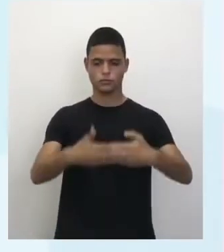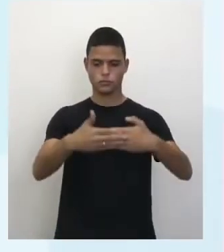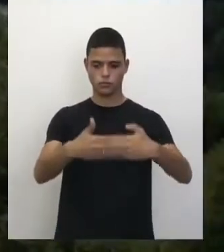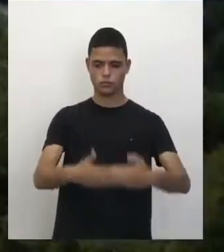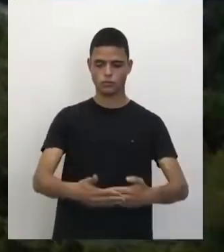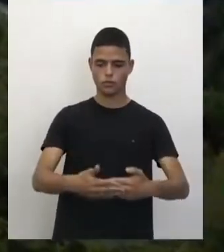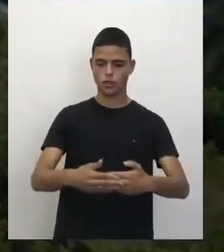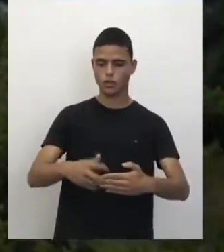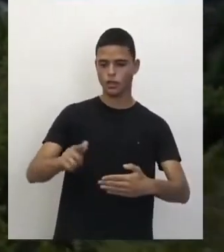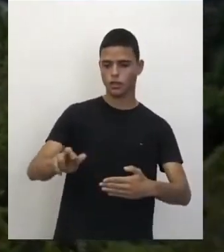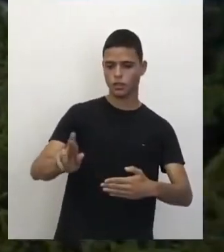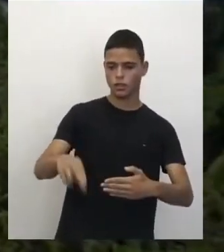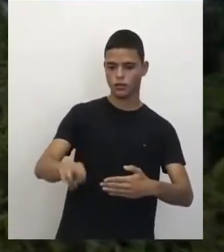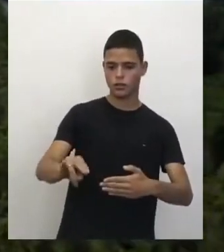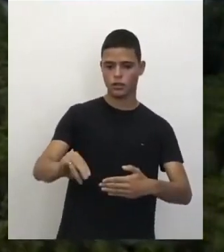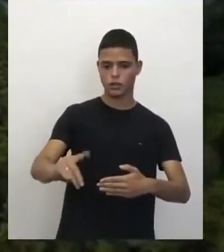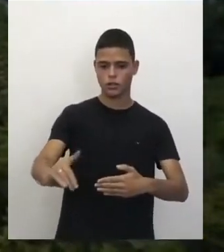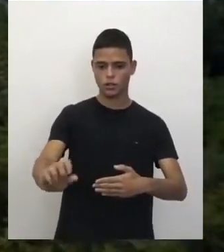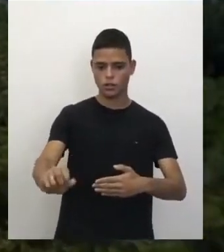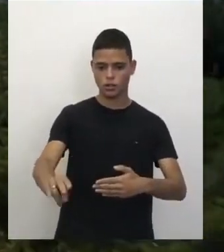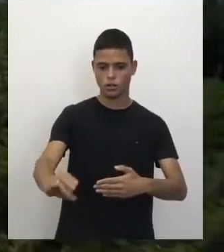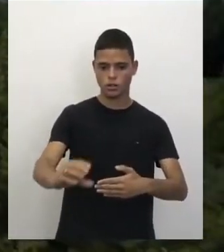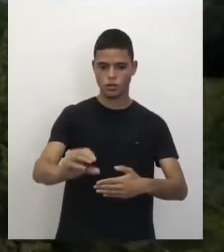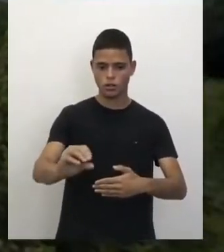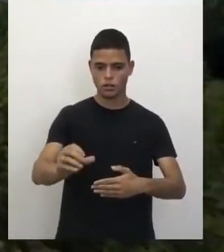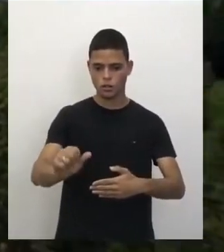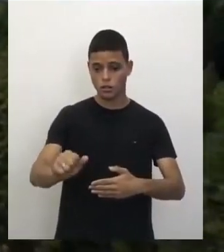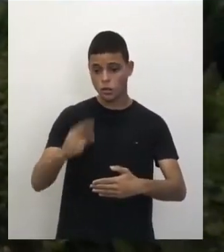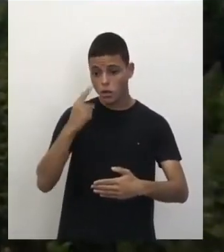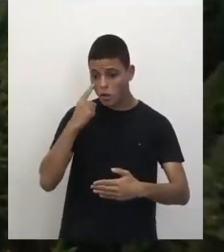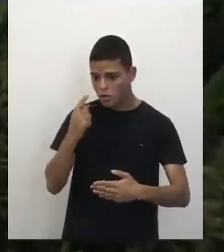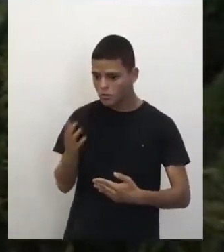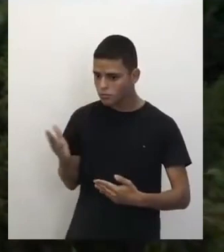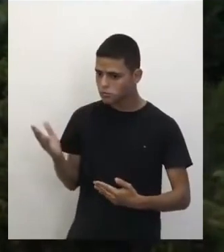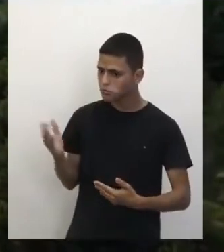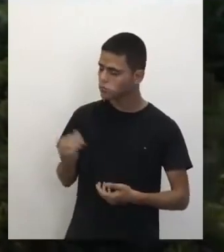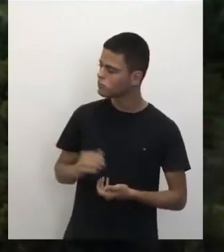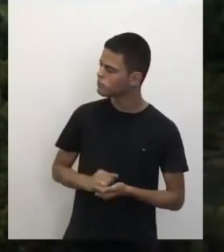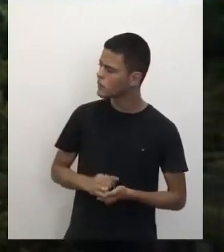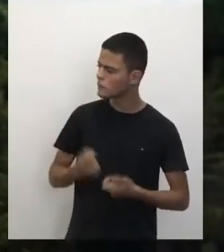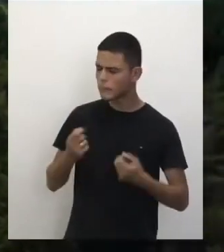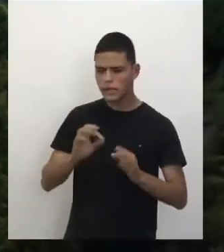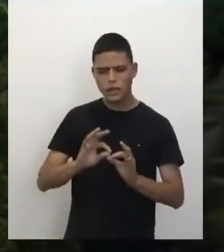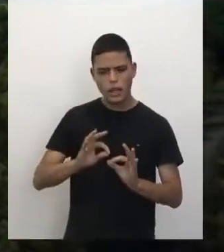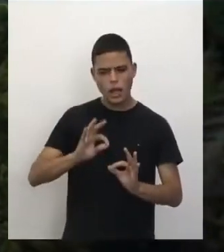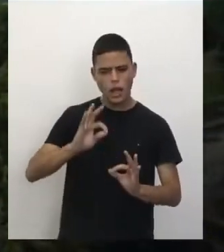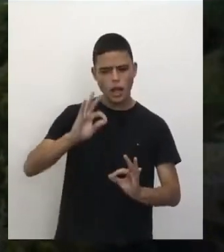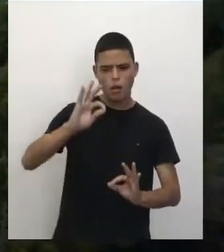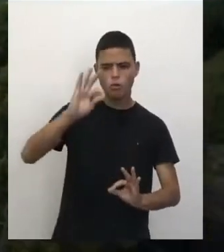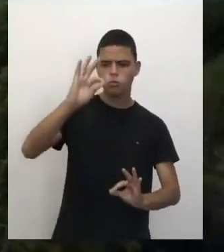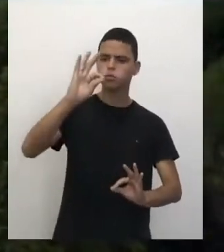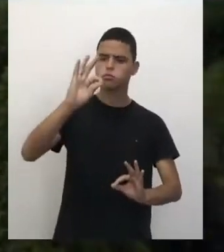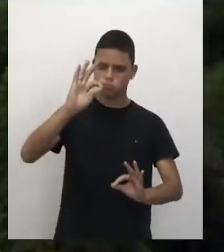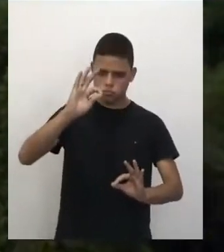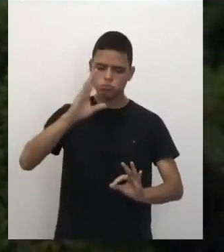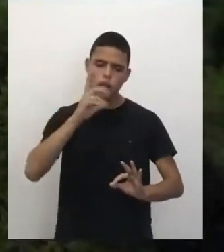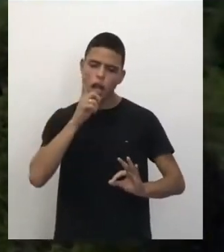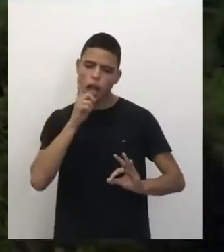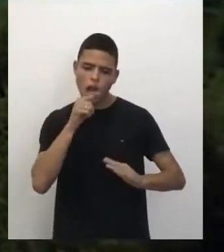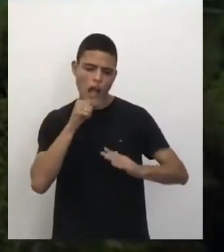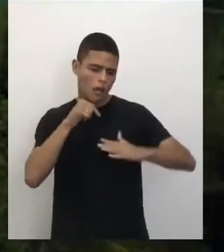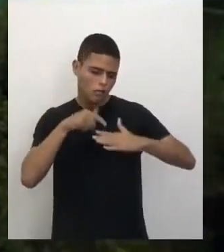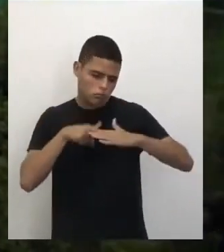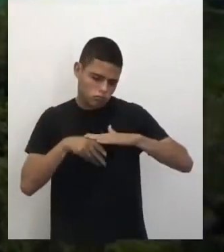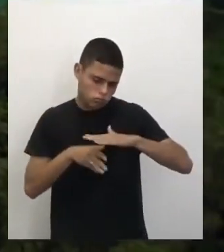gravitacional, né? Deixa eu dar uma ampliada aqui na imagem para você observar. Então, aí a gente precisa de altura, né? Desnível. Então, para essa água